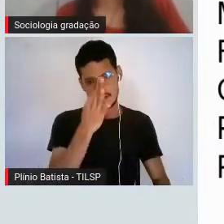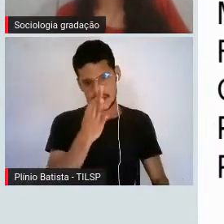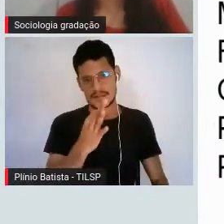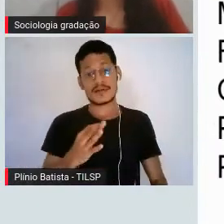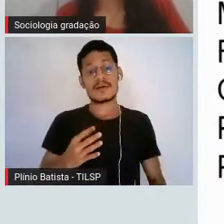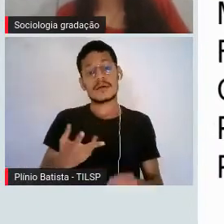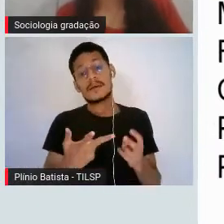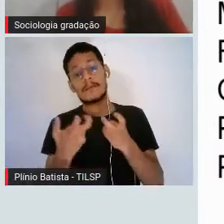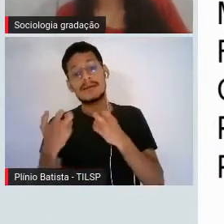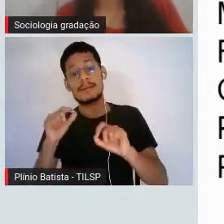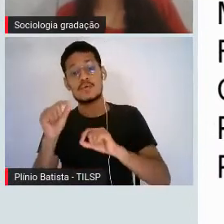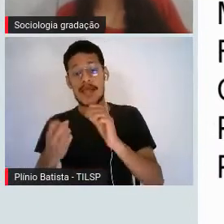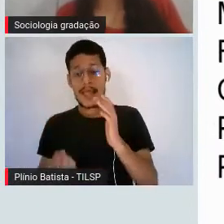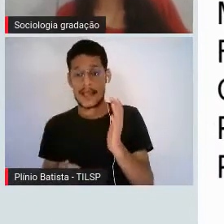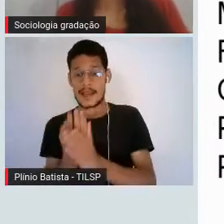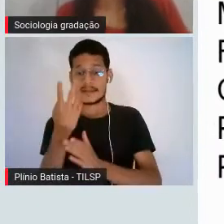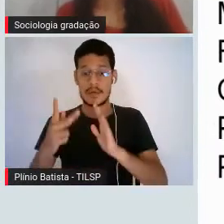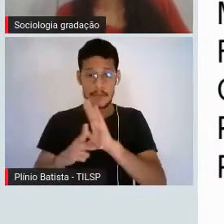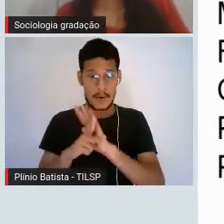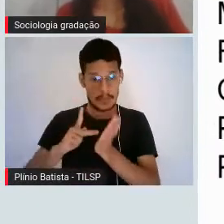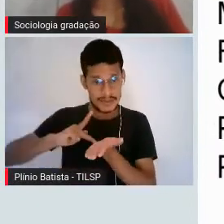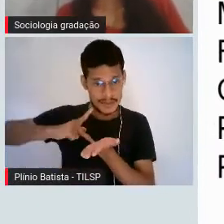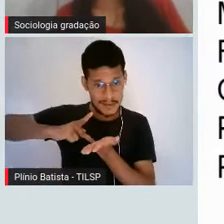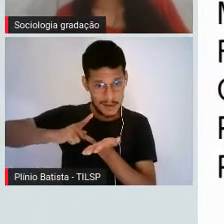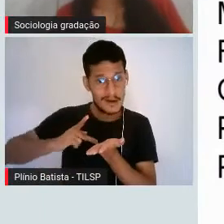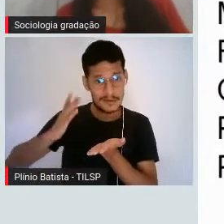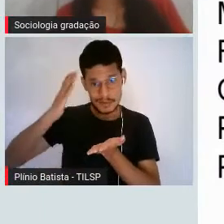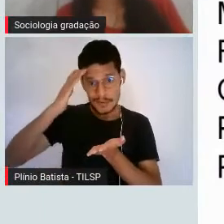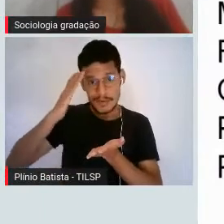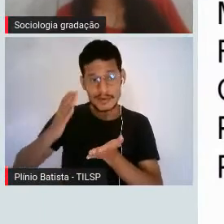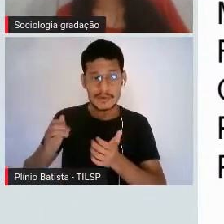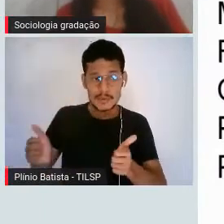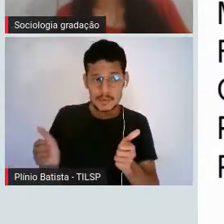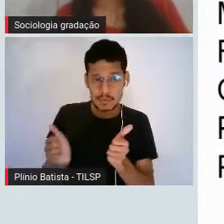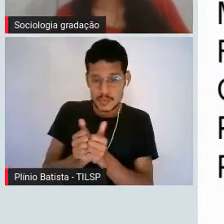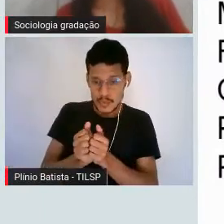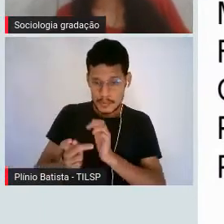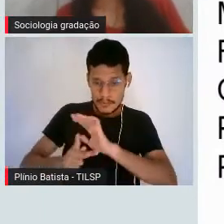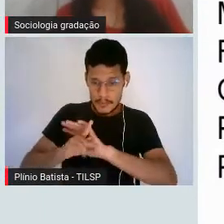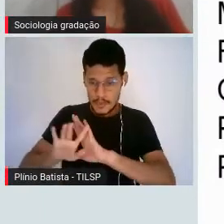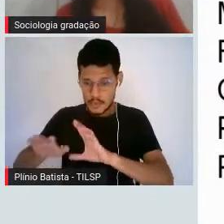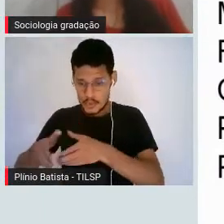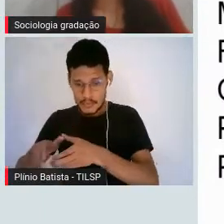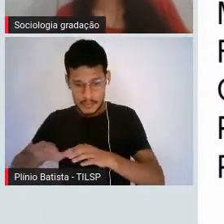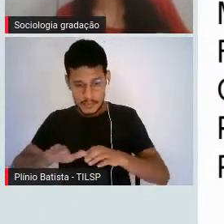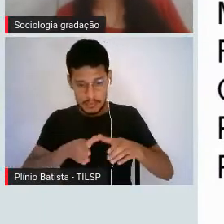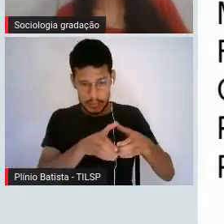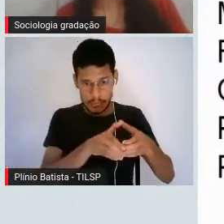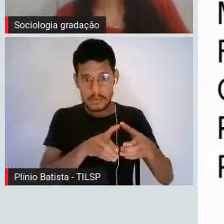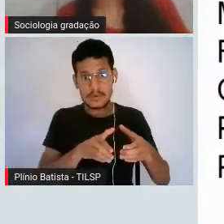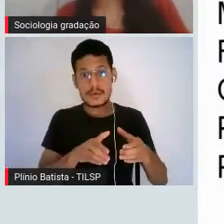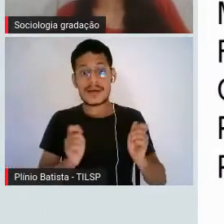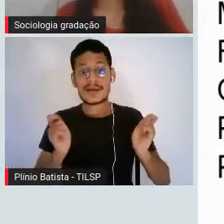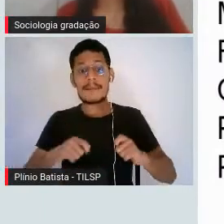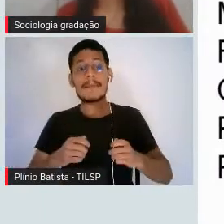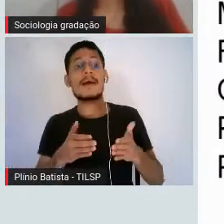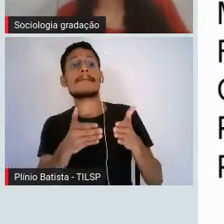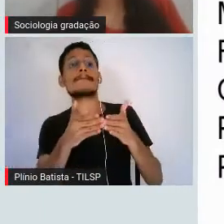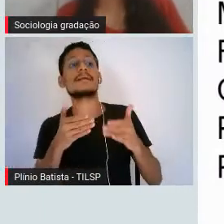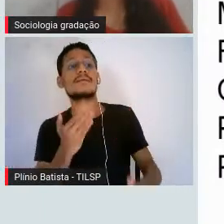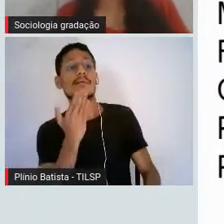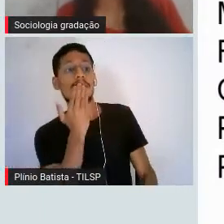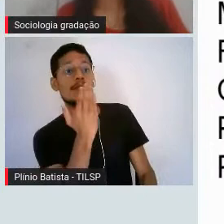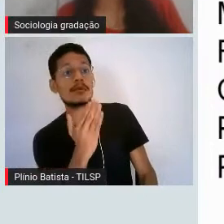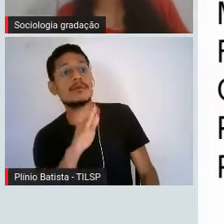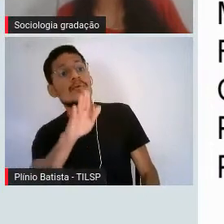dos sindicatos, dessa junção das massas para reivindicar o que estão ocorrendo,